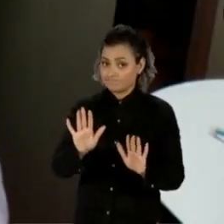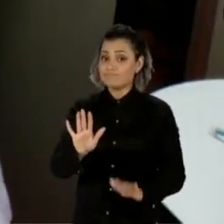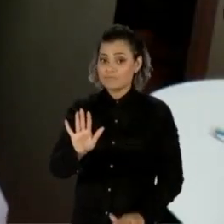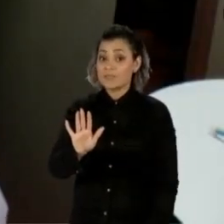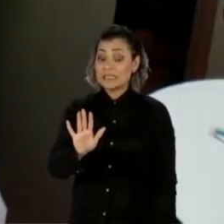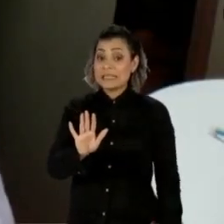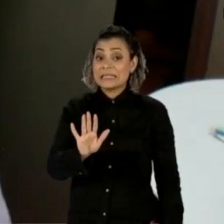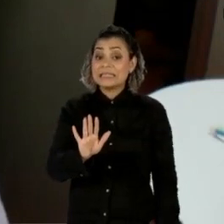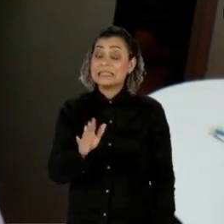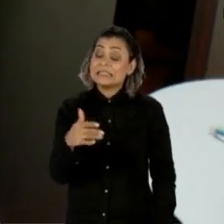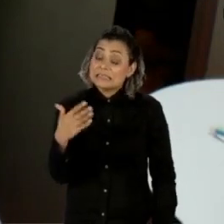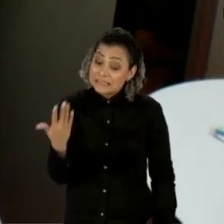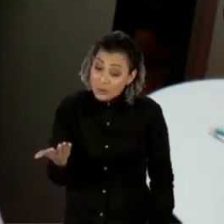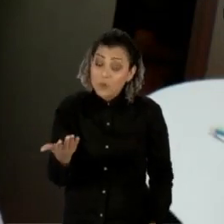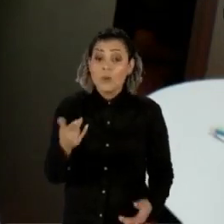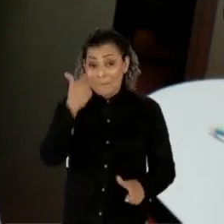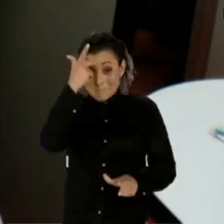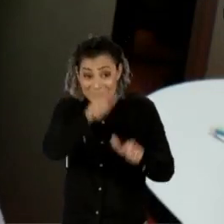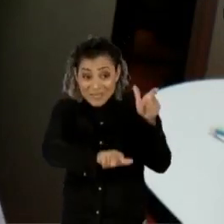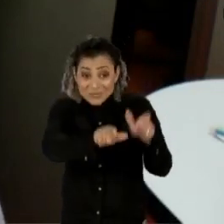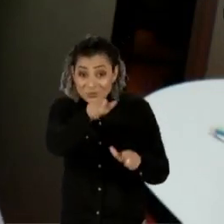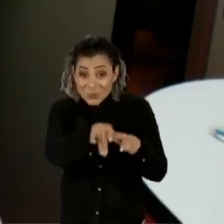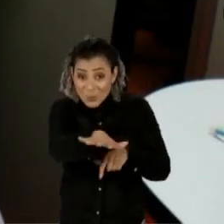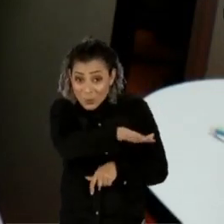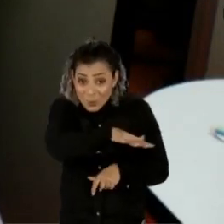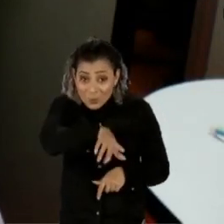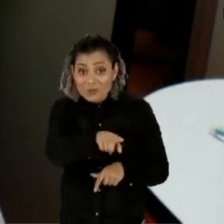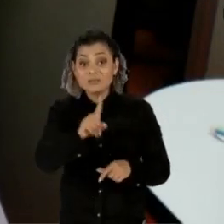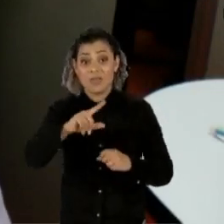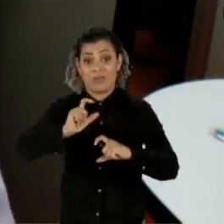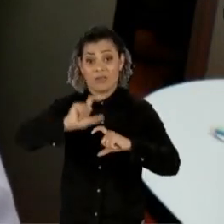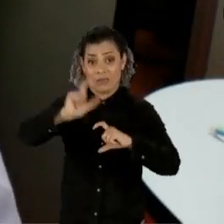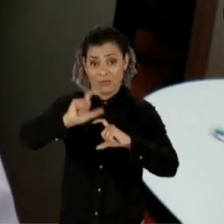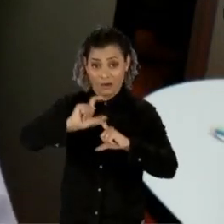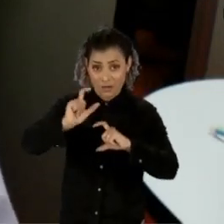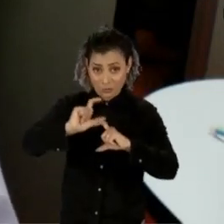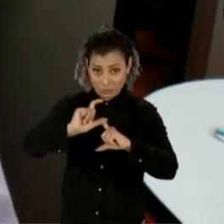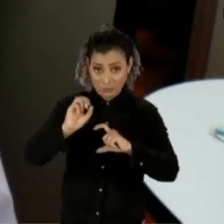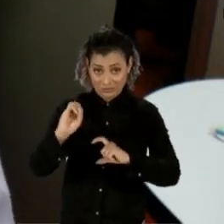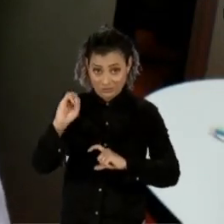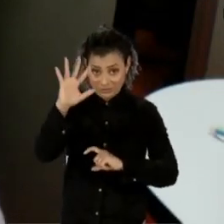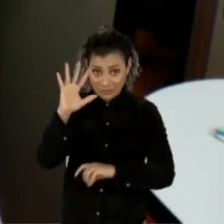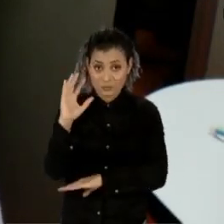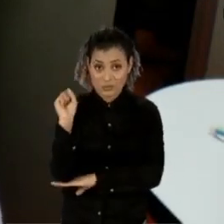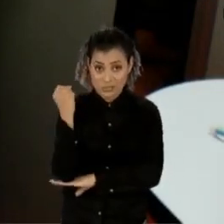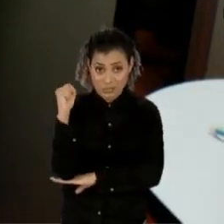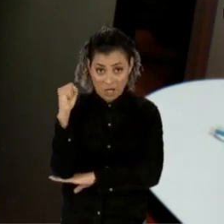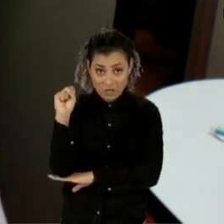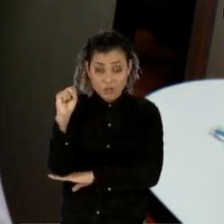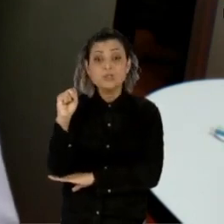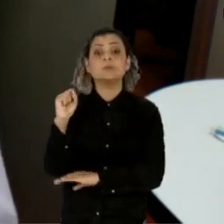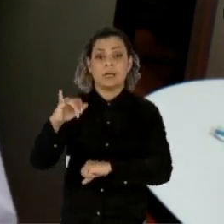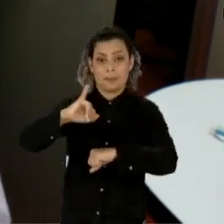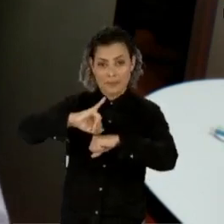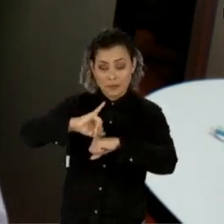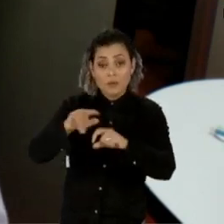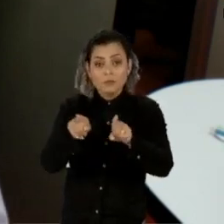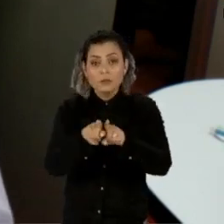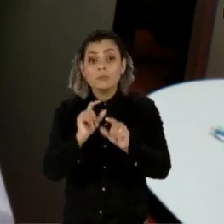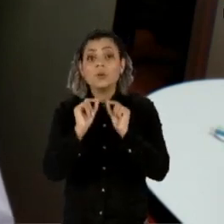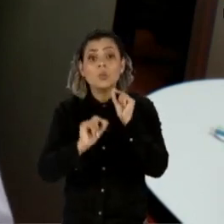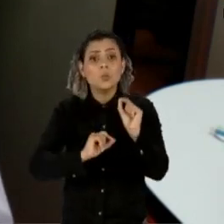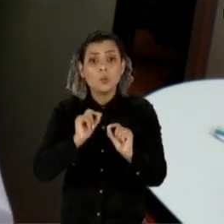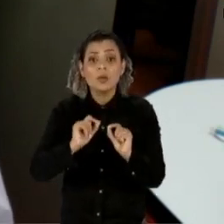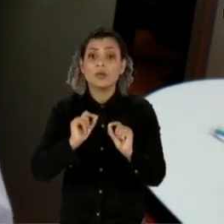lá esses pacientes são de aracaju e e são arregimentadas tratado pelo professor